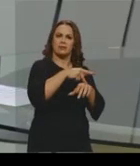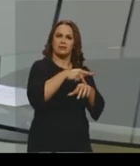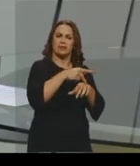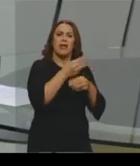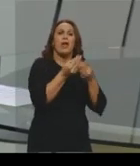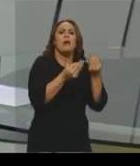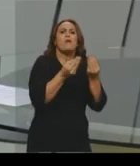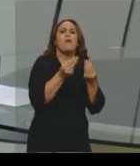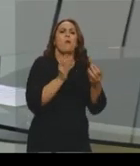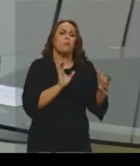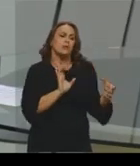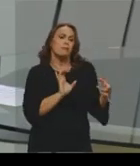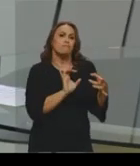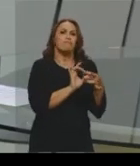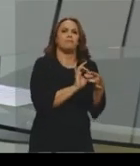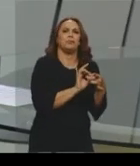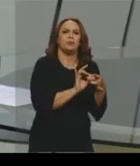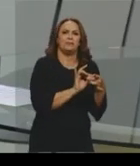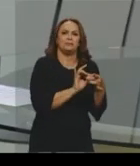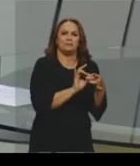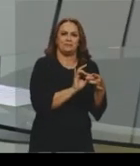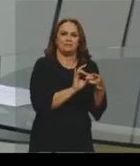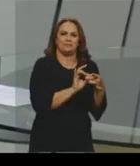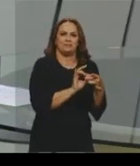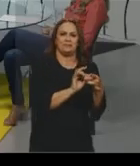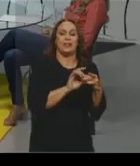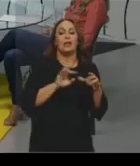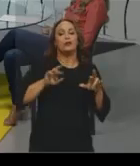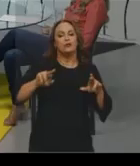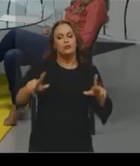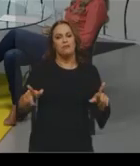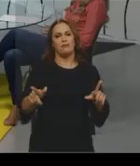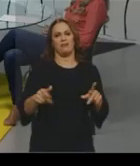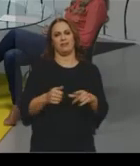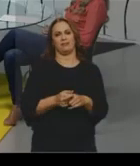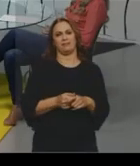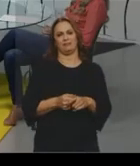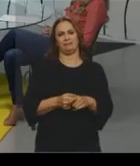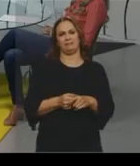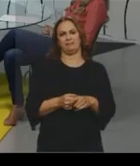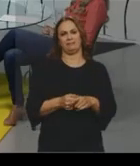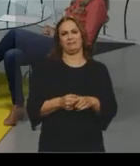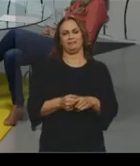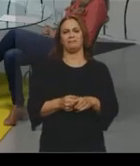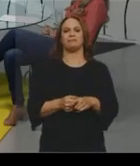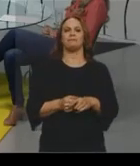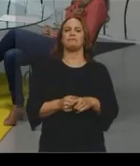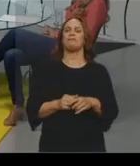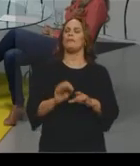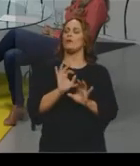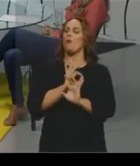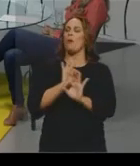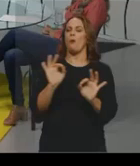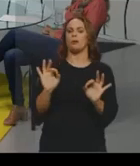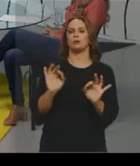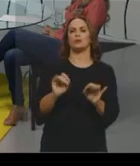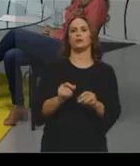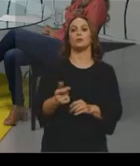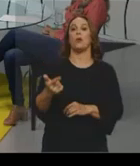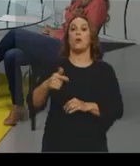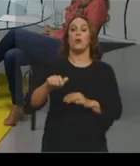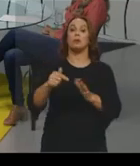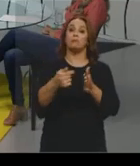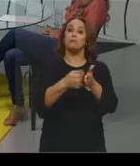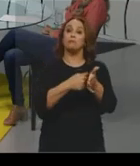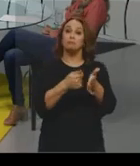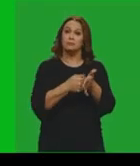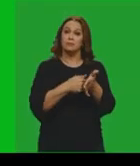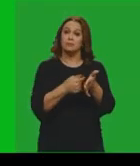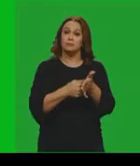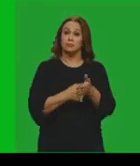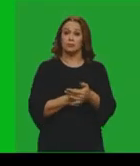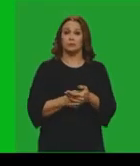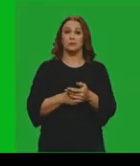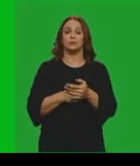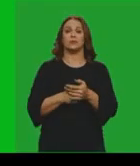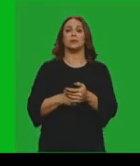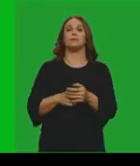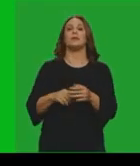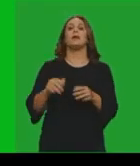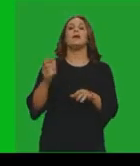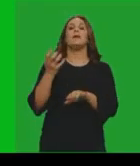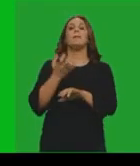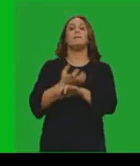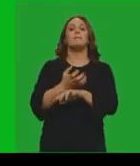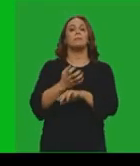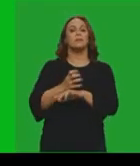grau de complexidade, ok? Excelente. Vamos para a próxima. Nossa próxima pergunta para a professora Viviane. Por que